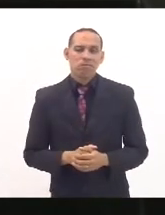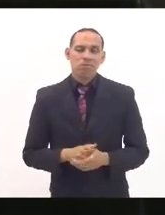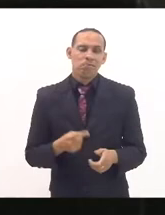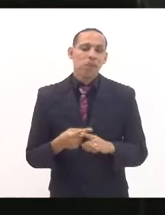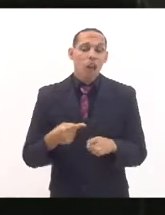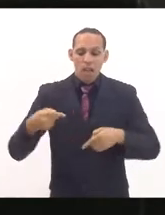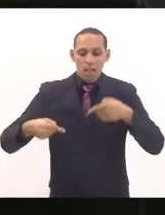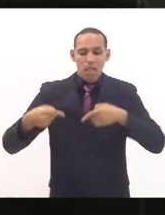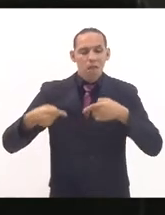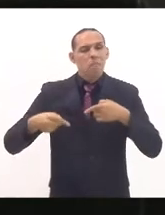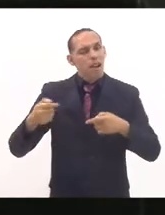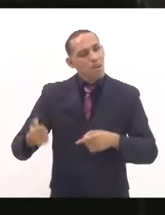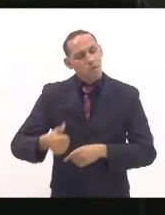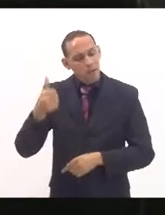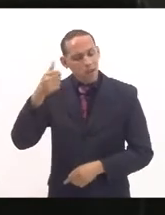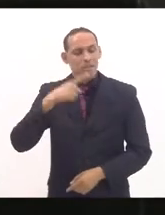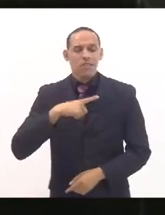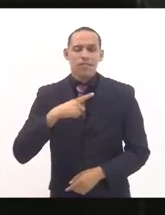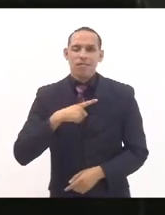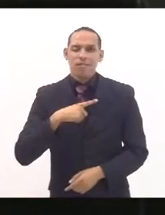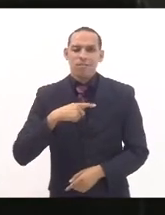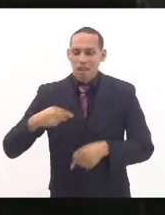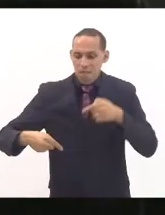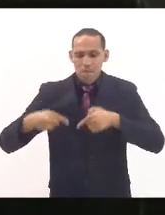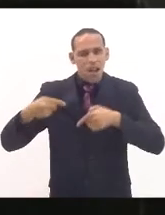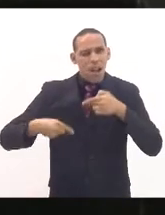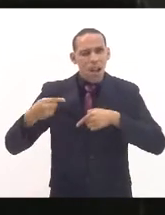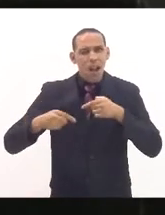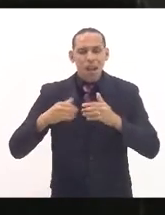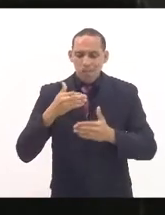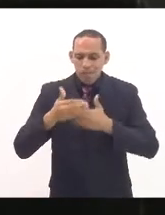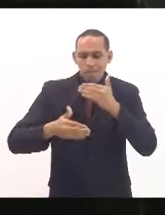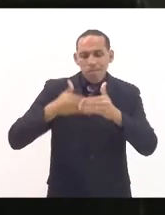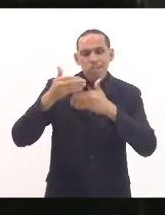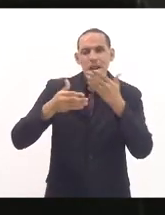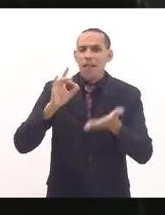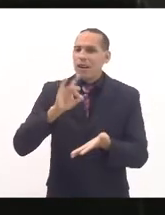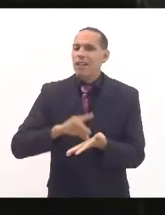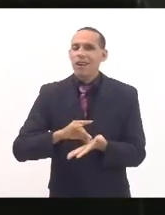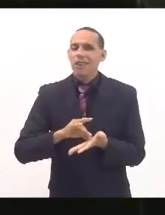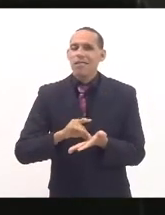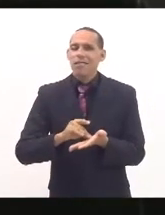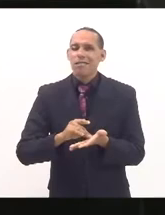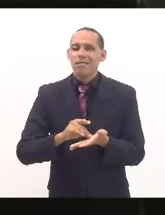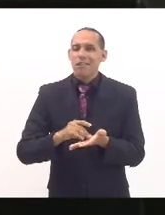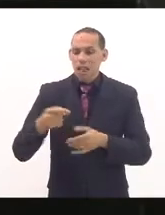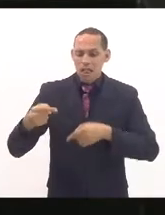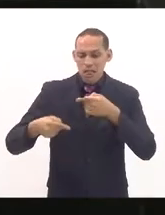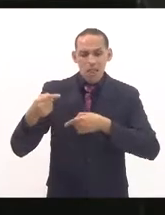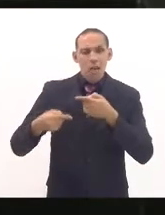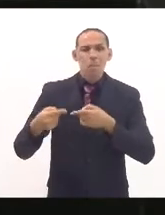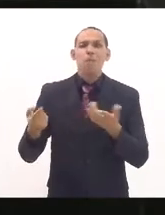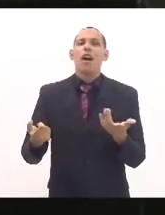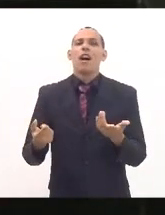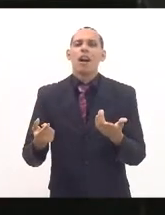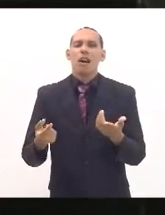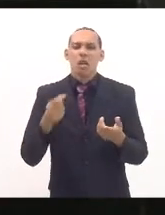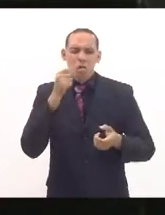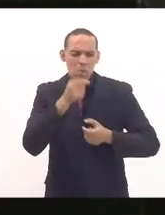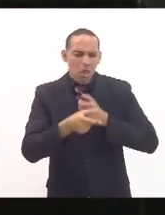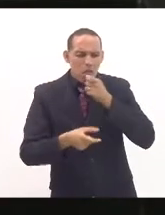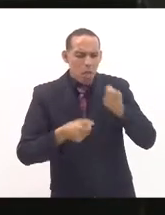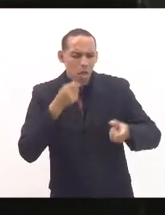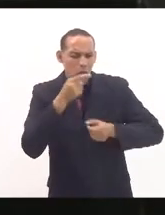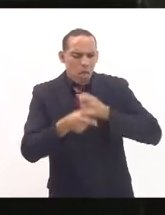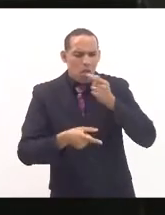esse é o debate de qualidade, esse é o debate que avança, esse é o debate que sai do xingamento só